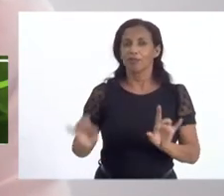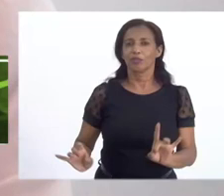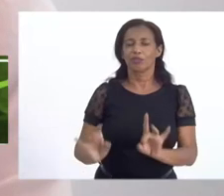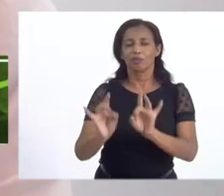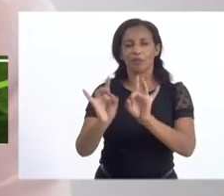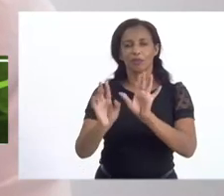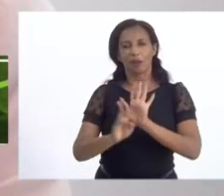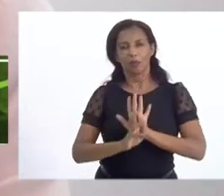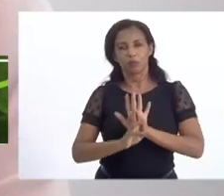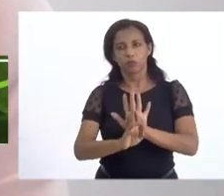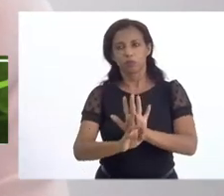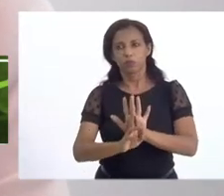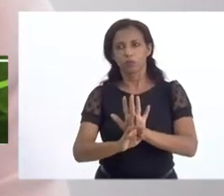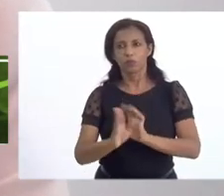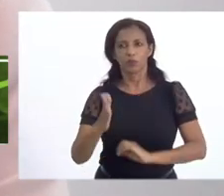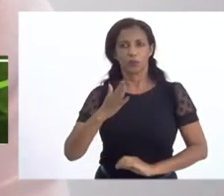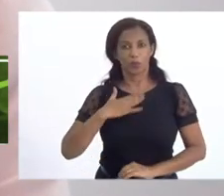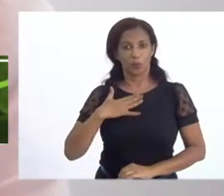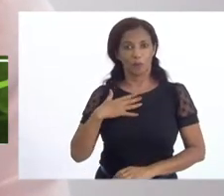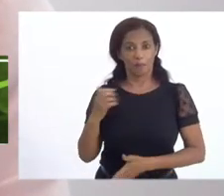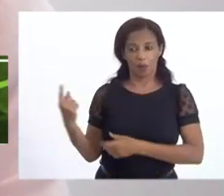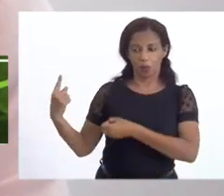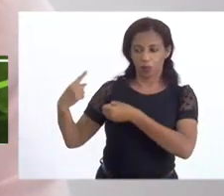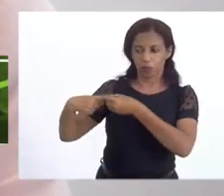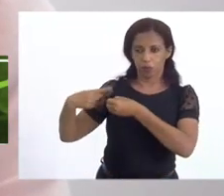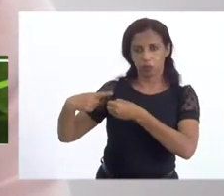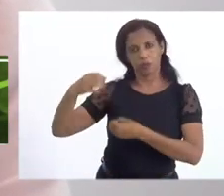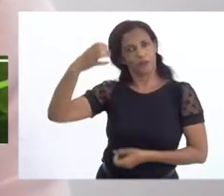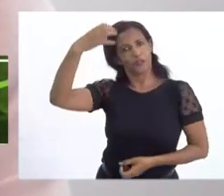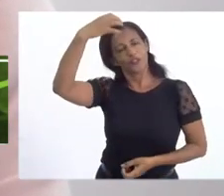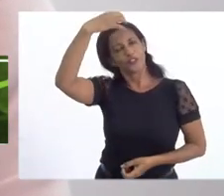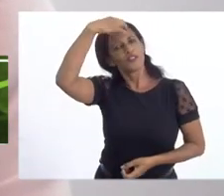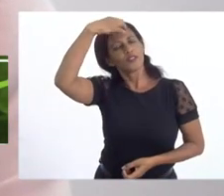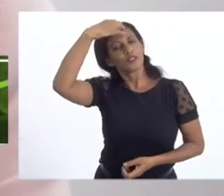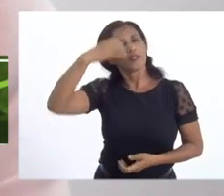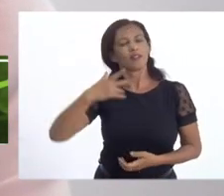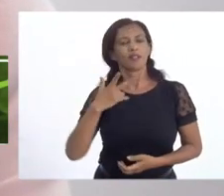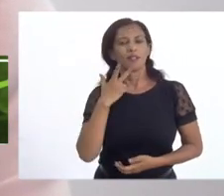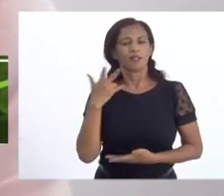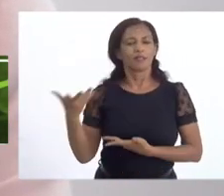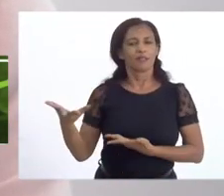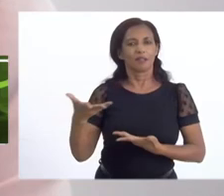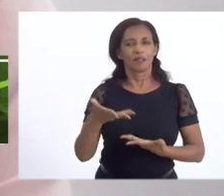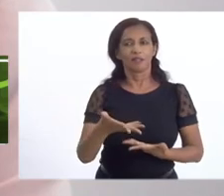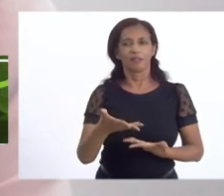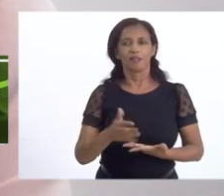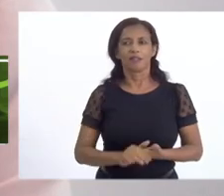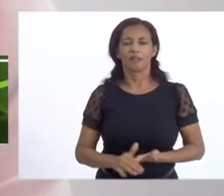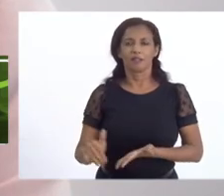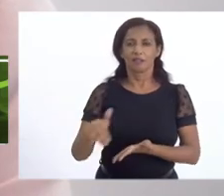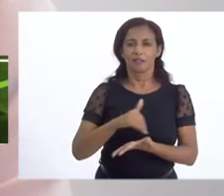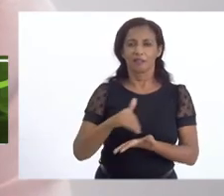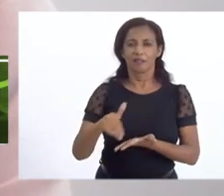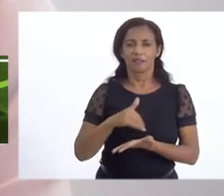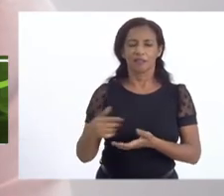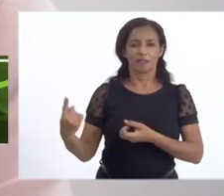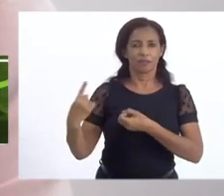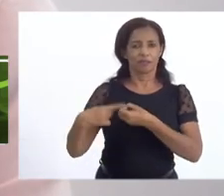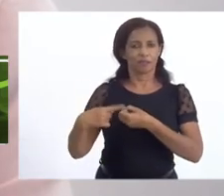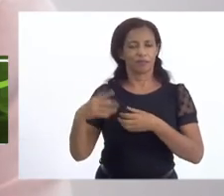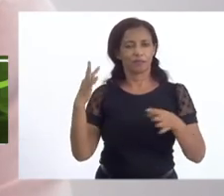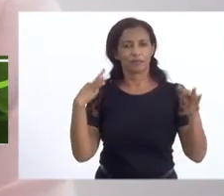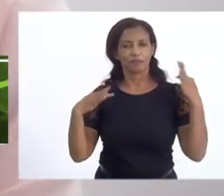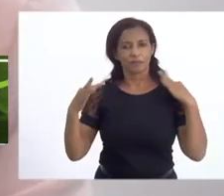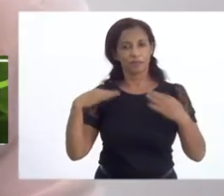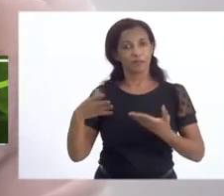aos representantes do meu município, de Angra dos Reis, né, através da Secretaria Municipal de